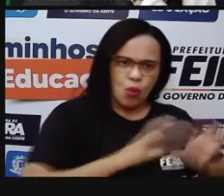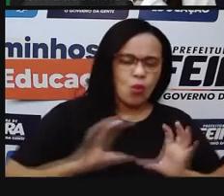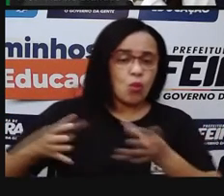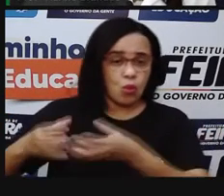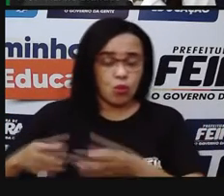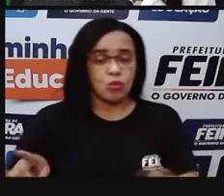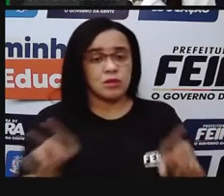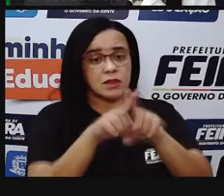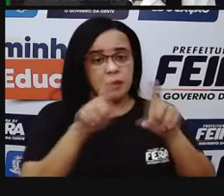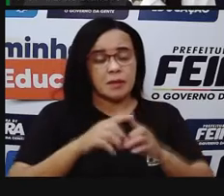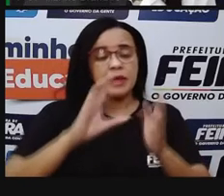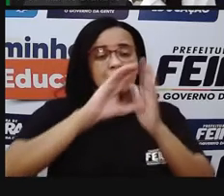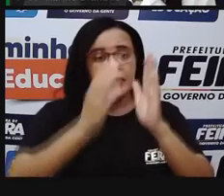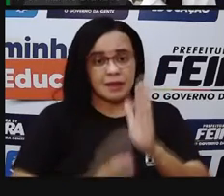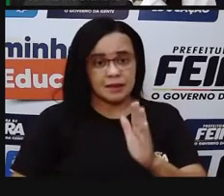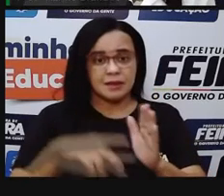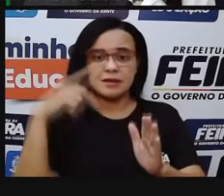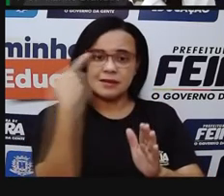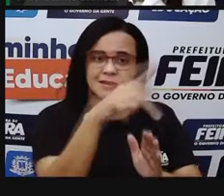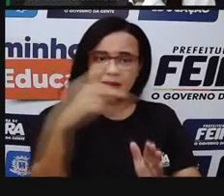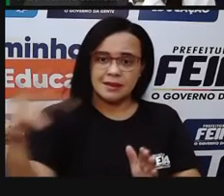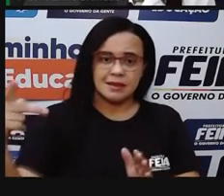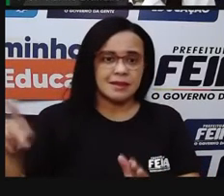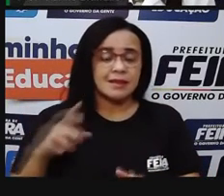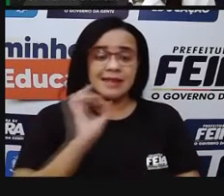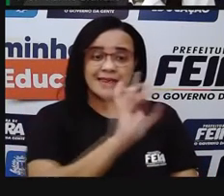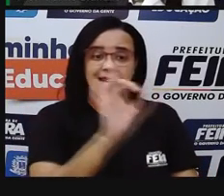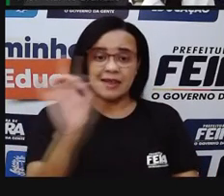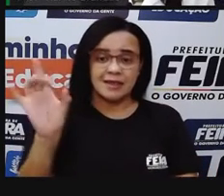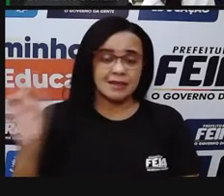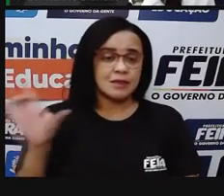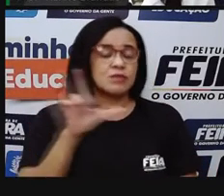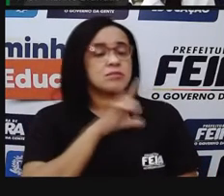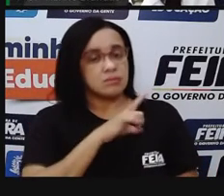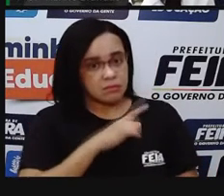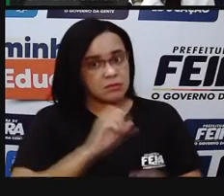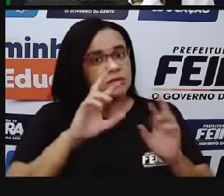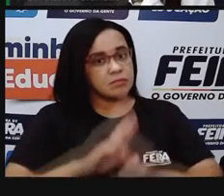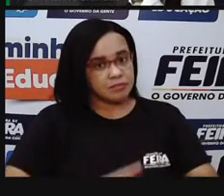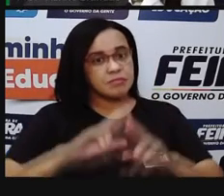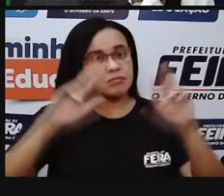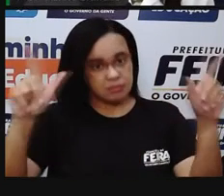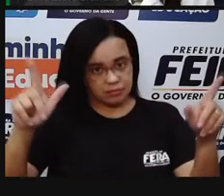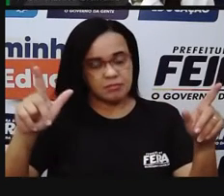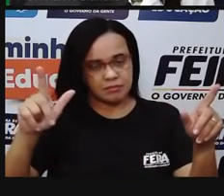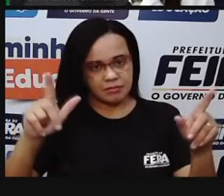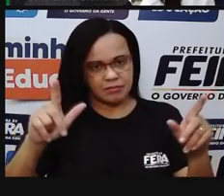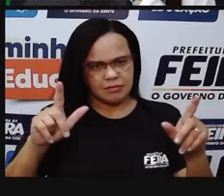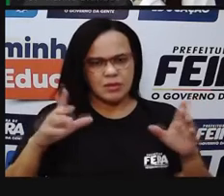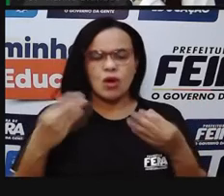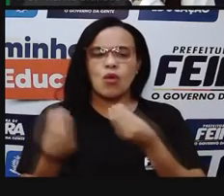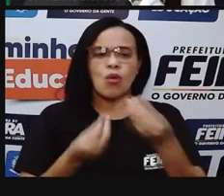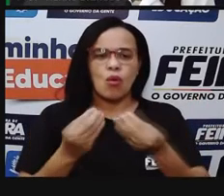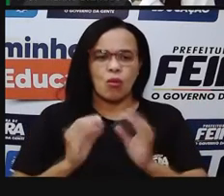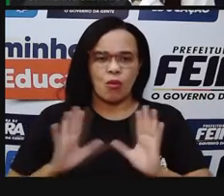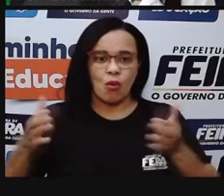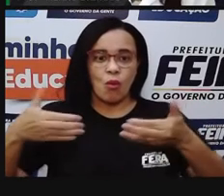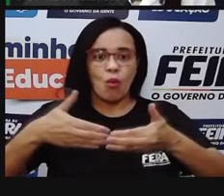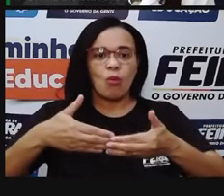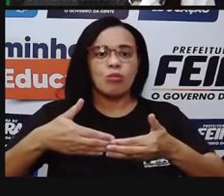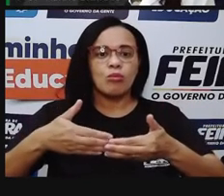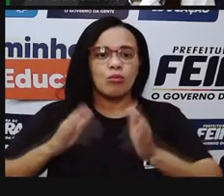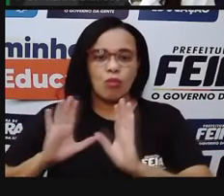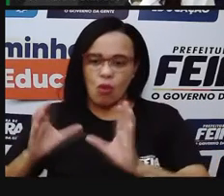azul, uma onça, né? Uma floresta com vários vegetais aqui, várias plantas, né? Nós